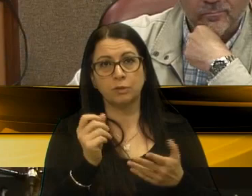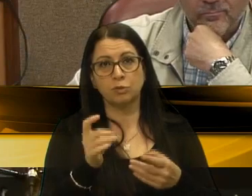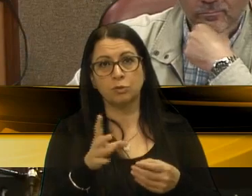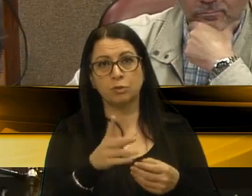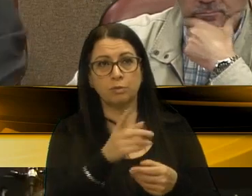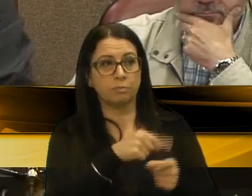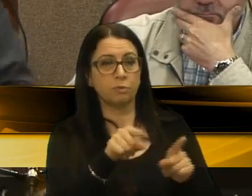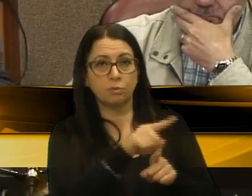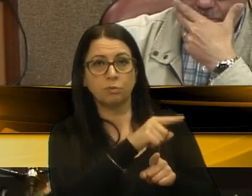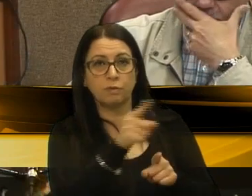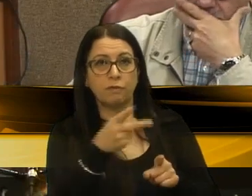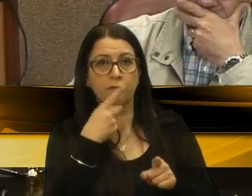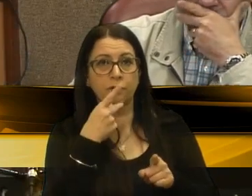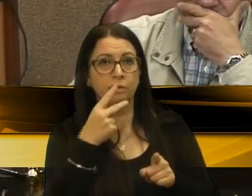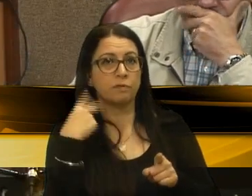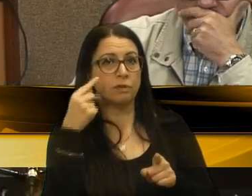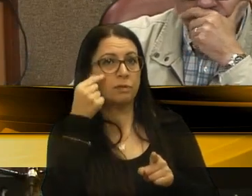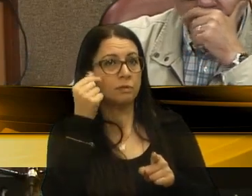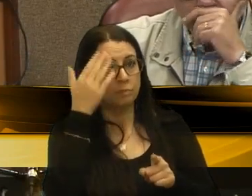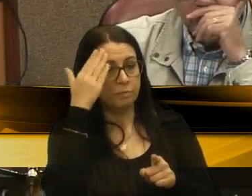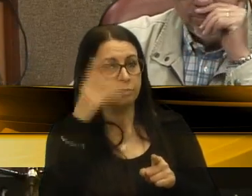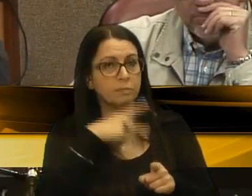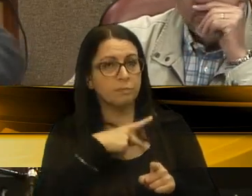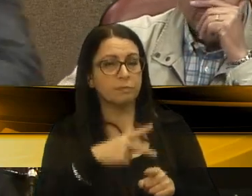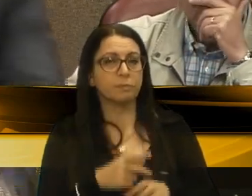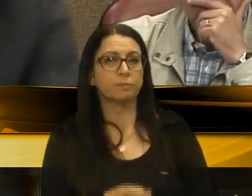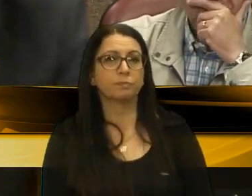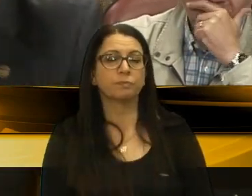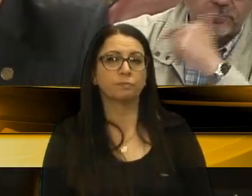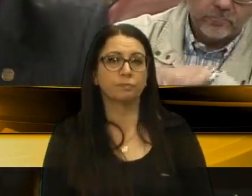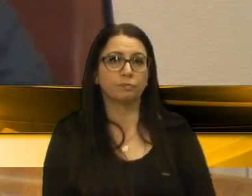estou contemplado com a fala do vereador Eloy. Obrigado, presidente.